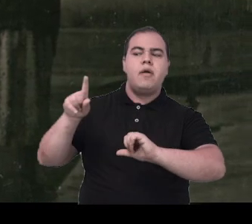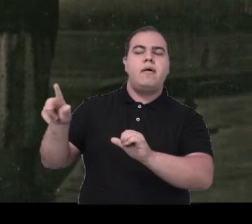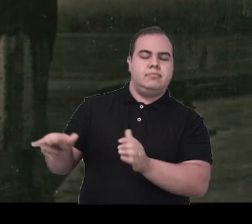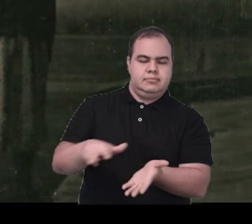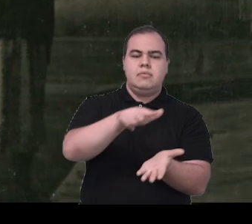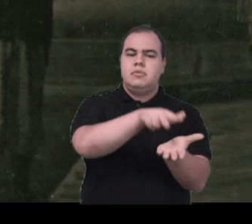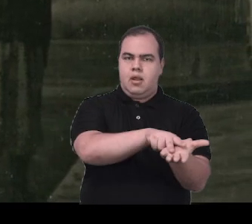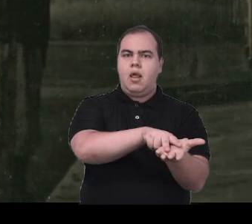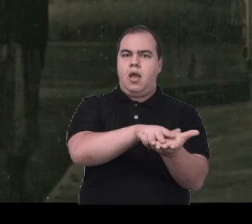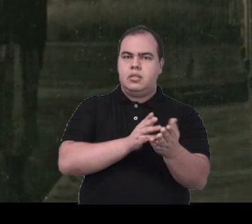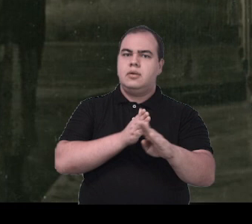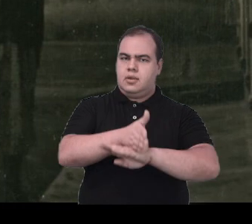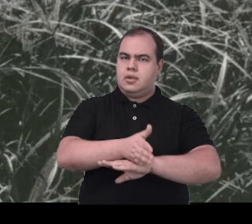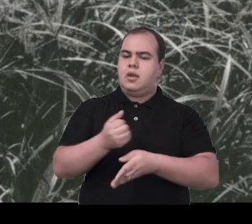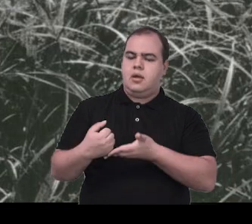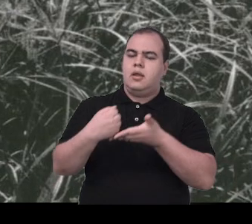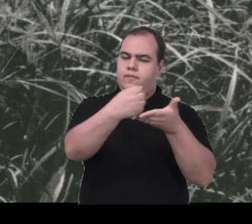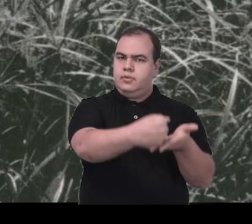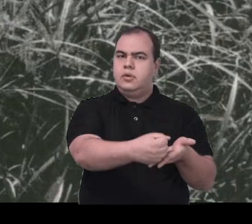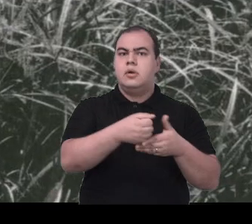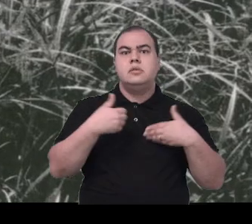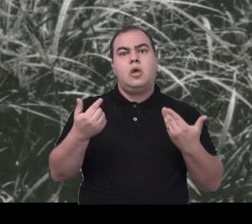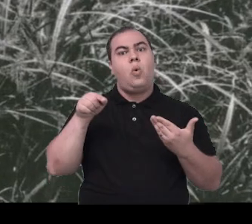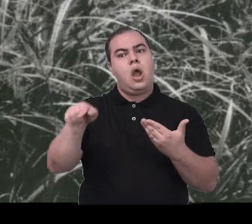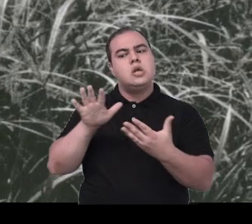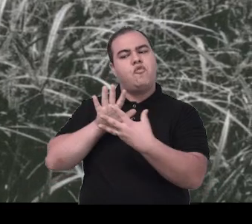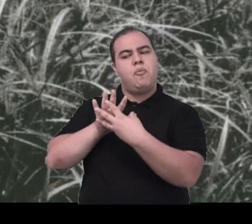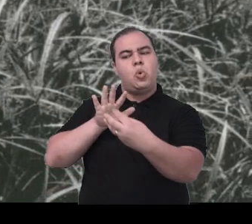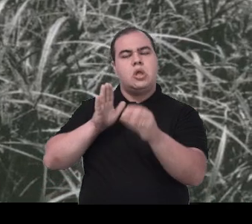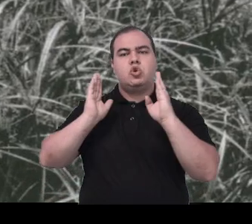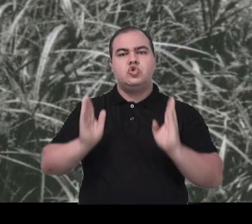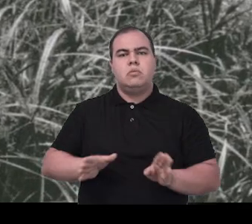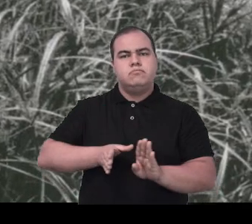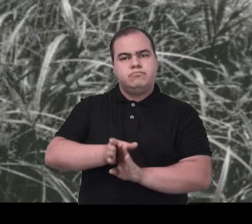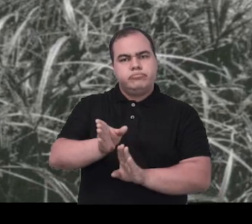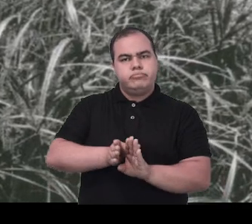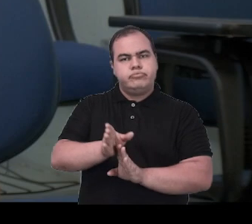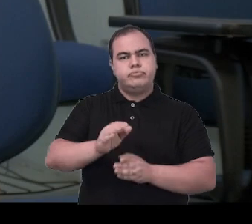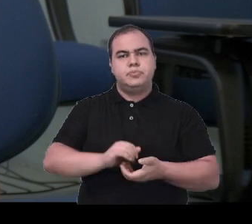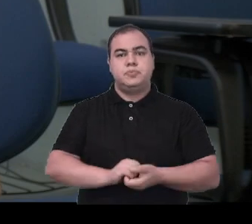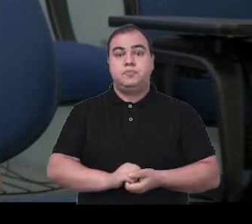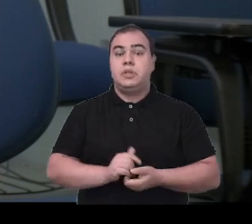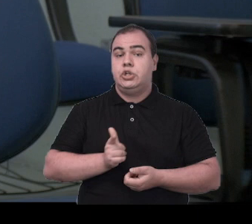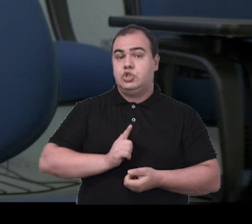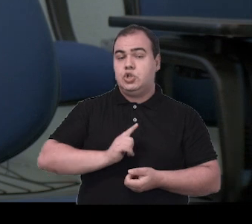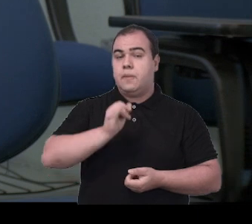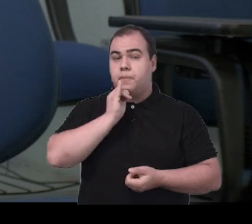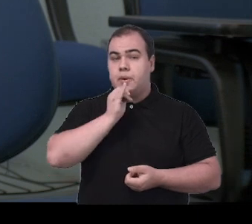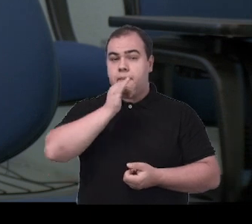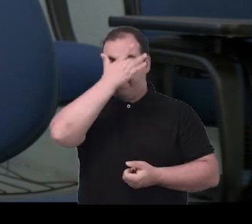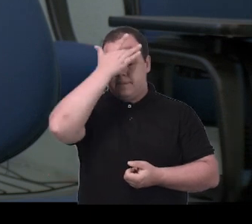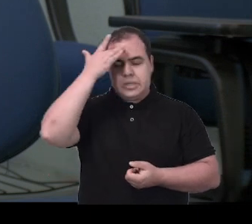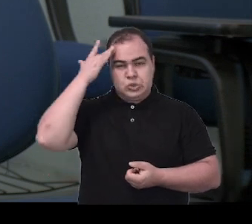internadas. E durante muito tempo. Tá? Então, esse foi um modelo que foi instituído. Pegava